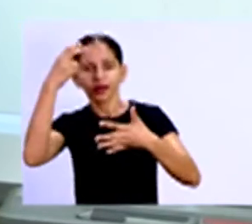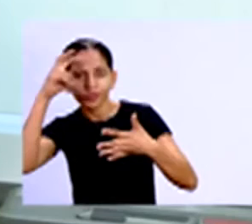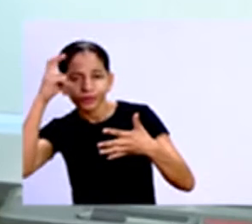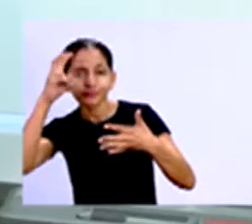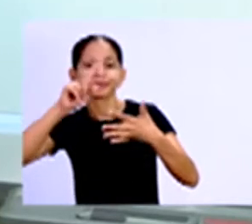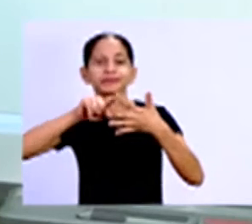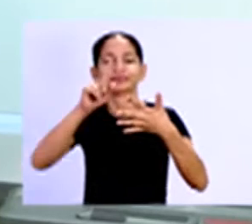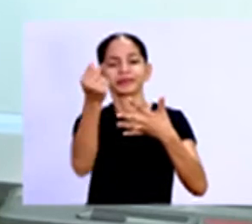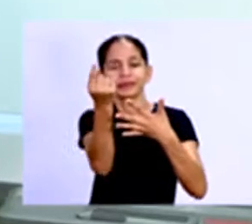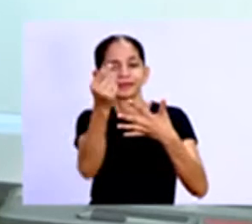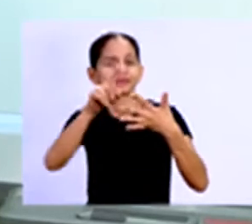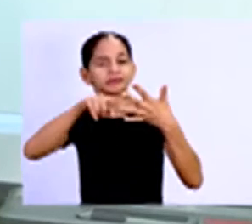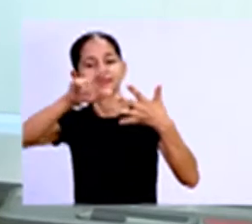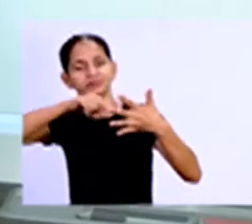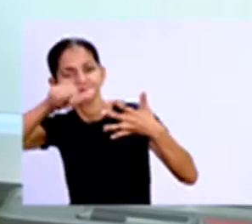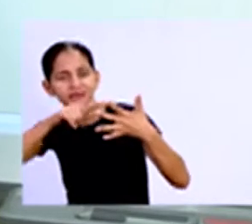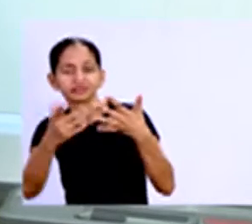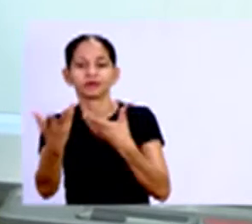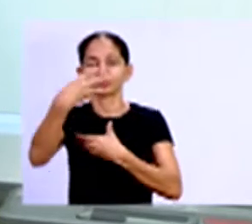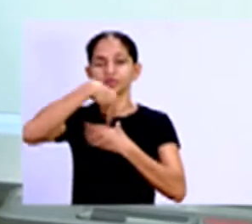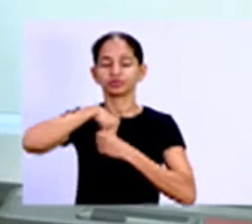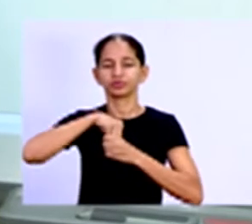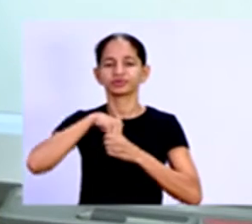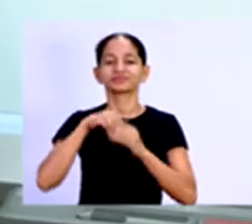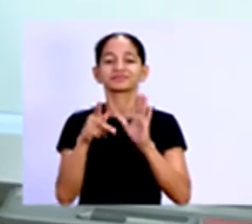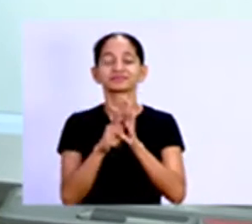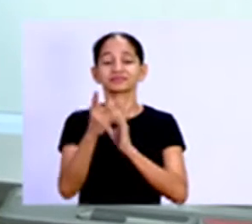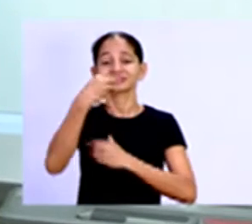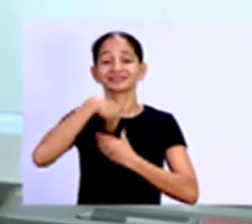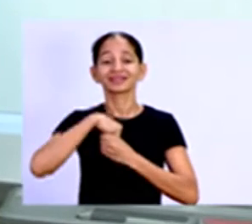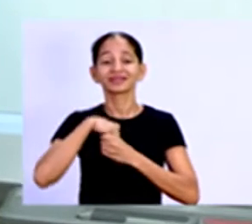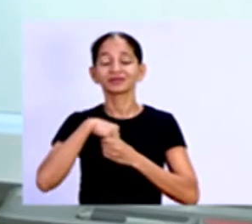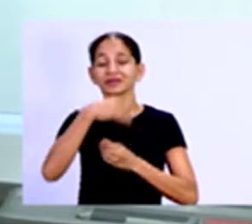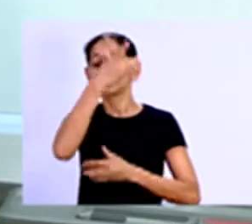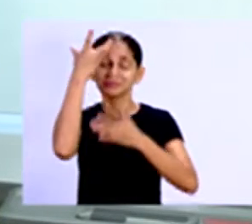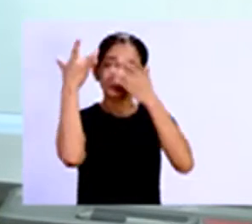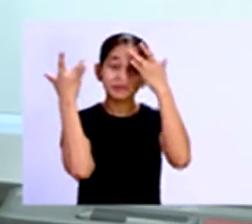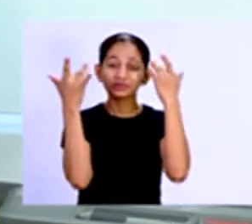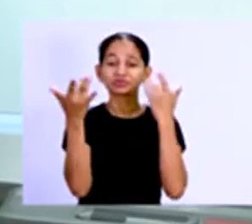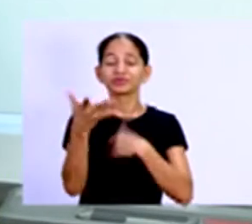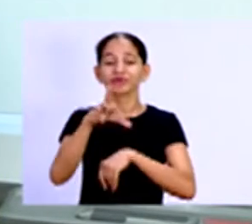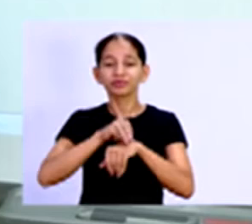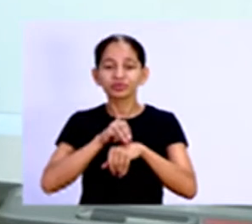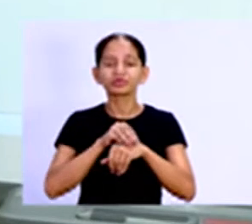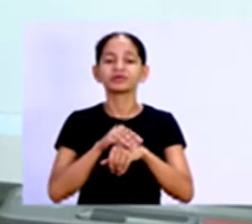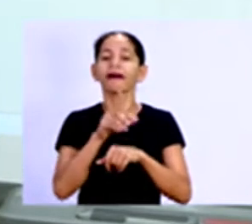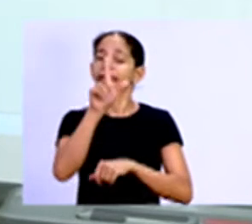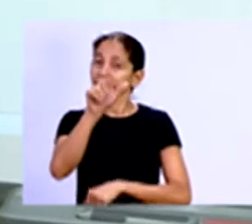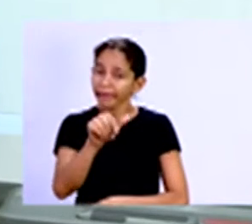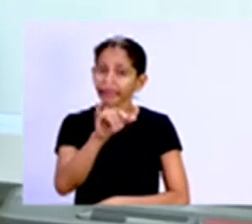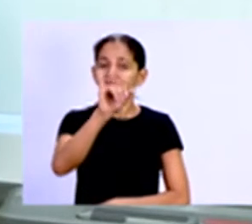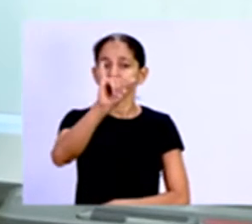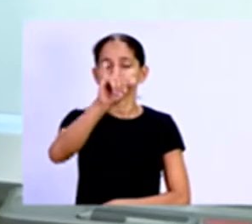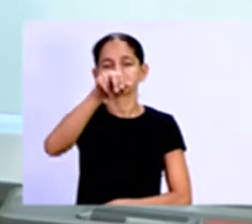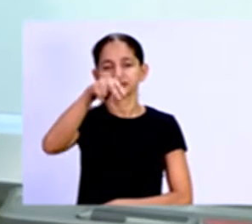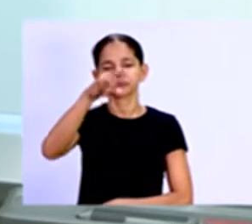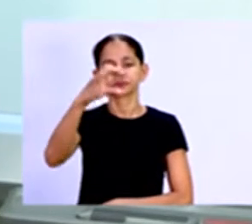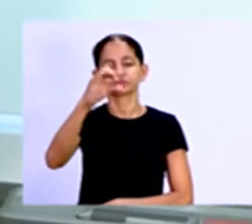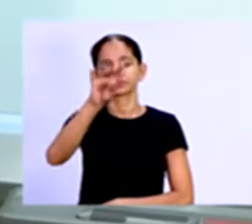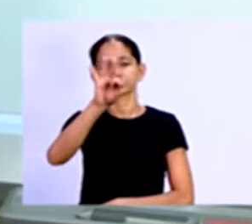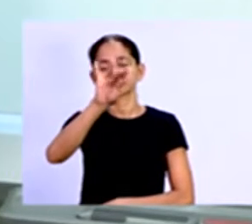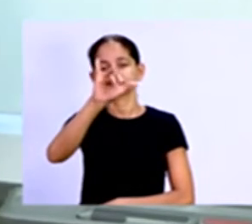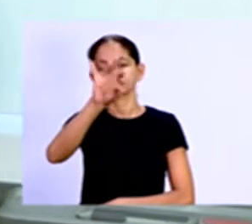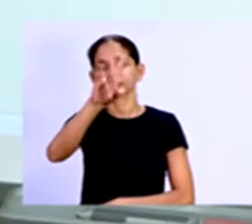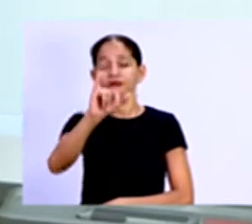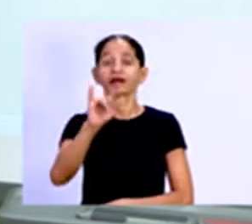faz interagir, se integrar, conviver, foi sendo inculcado. Essa palavra mesmo, inculcado. Esse é um termo